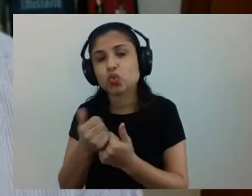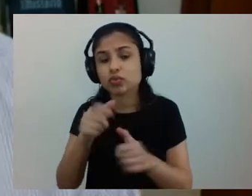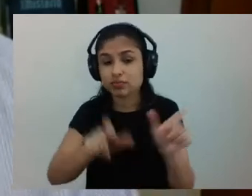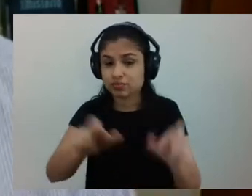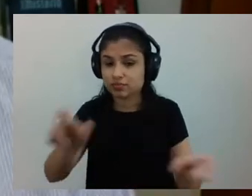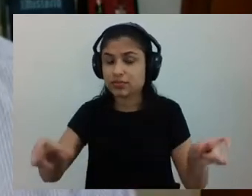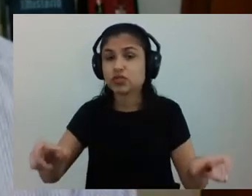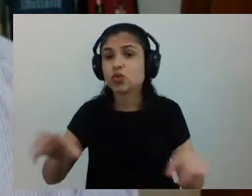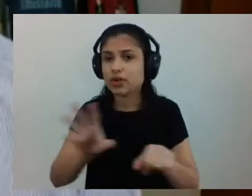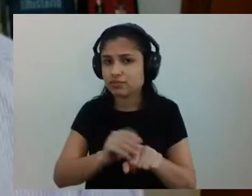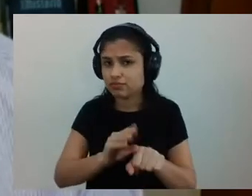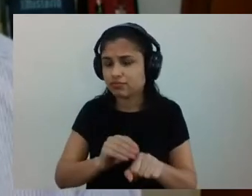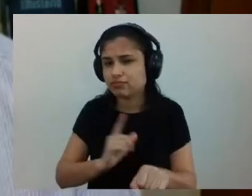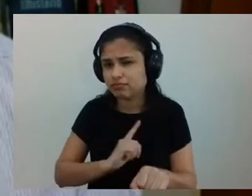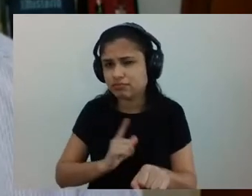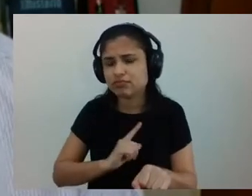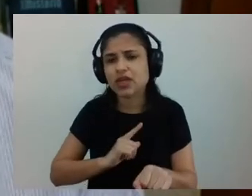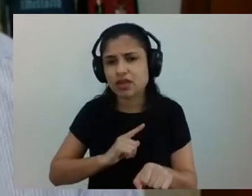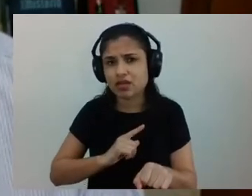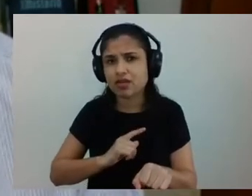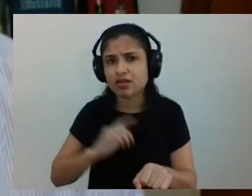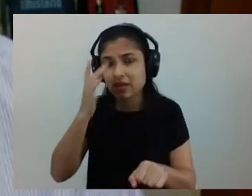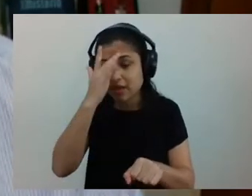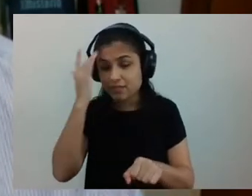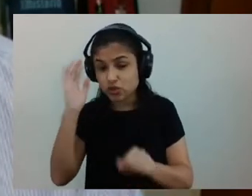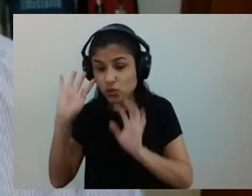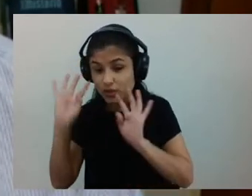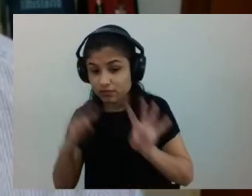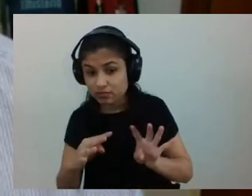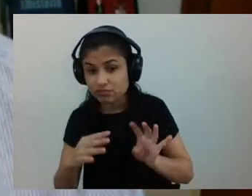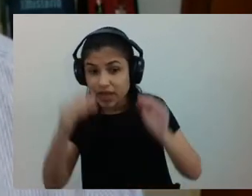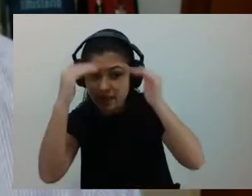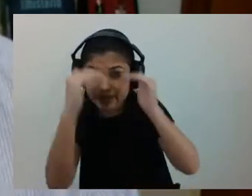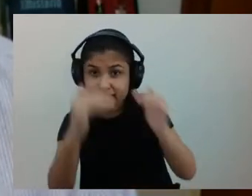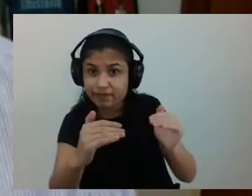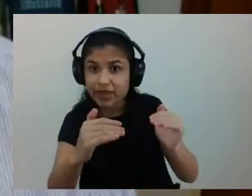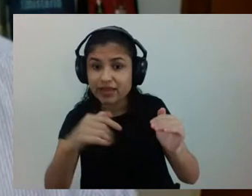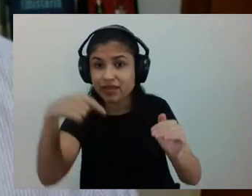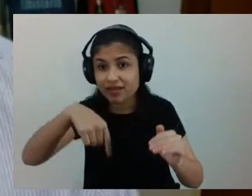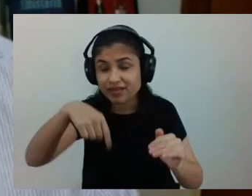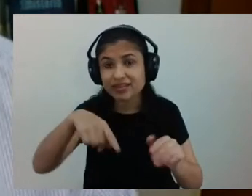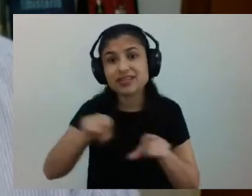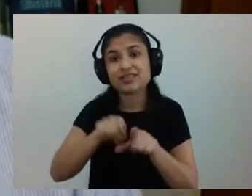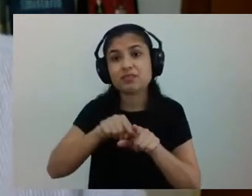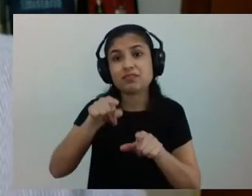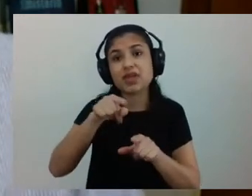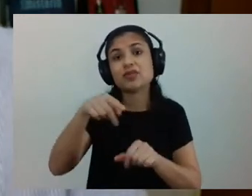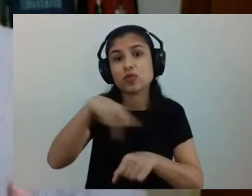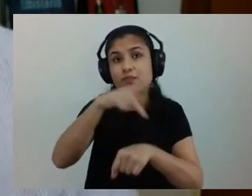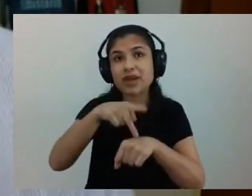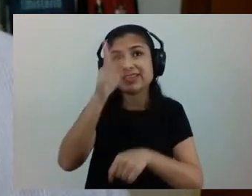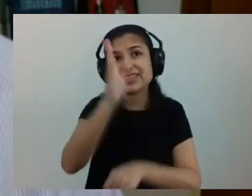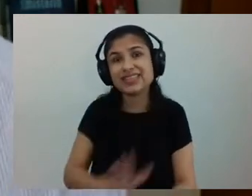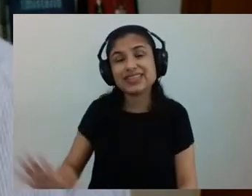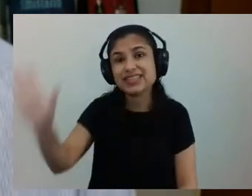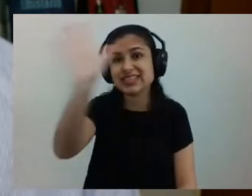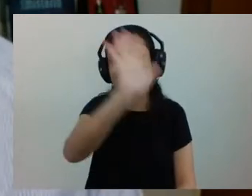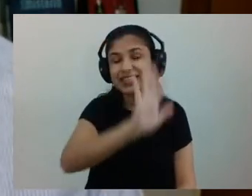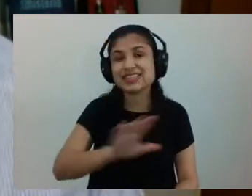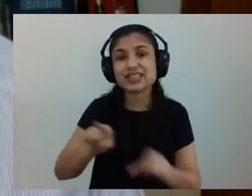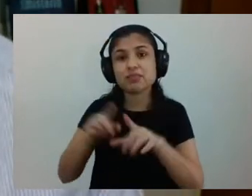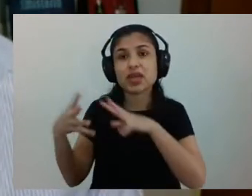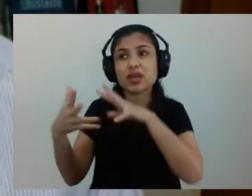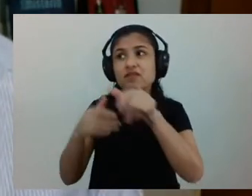conhecimento e são respeitadas, não somente aqui, mas no Brasil inteiro e internacionalmente. É assim que a gente busca